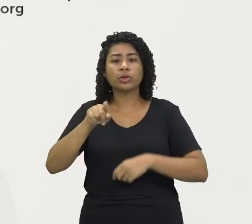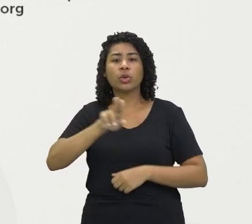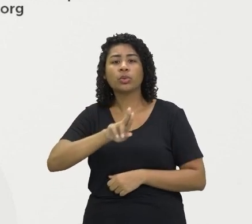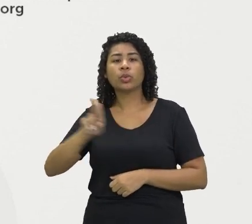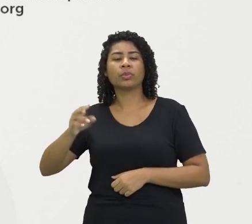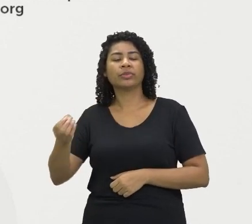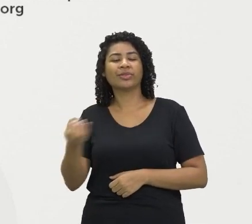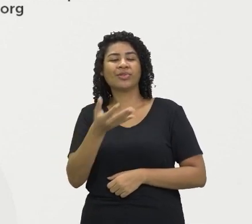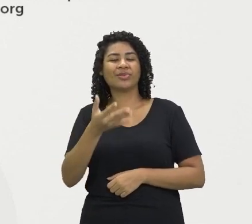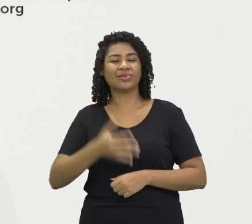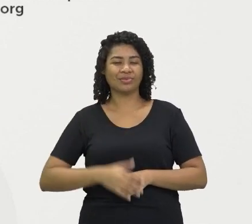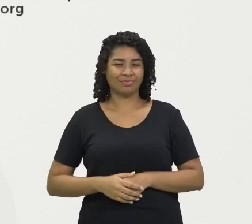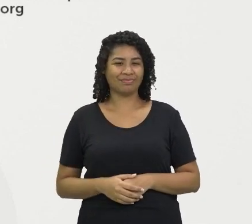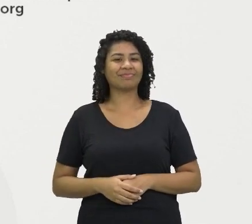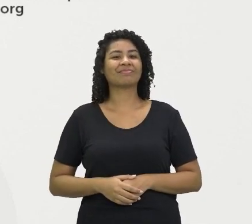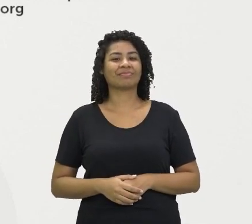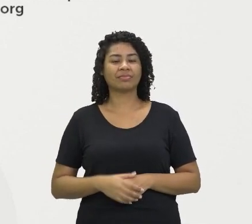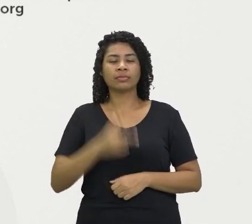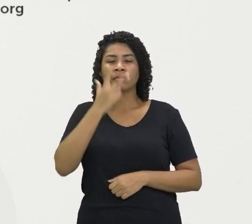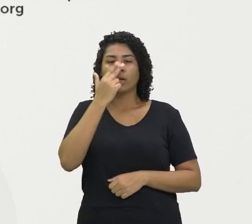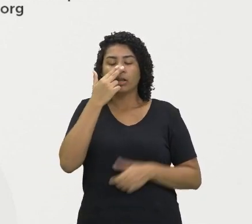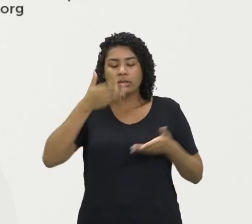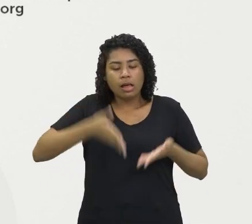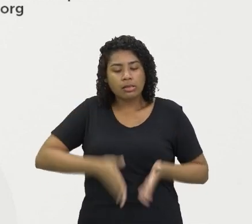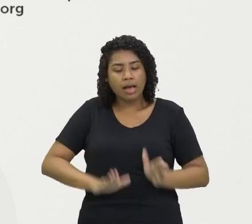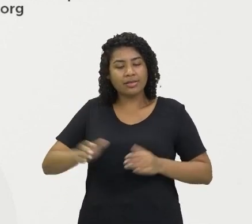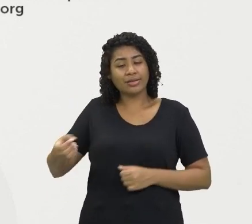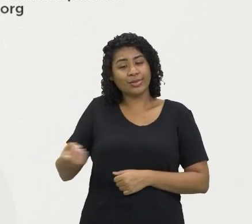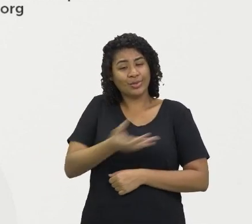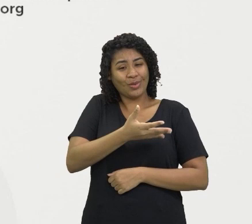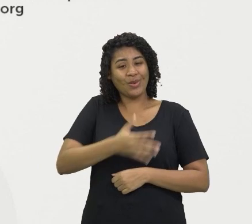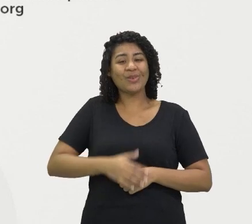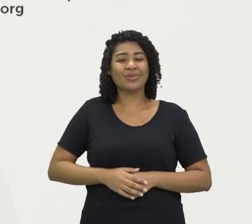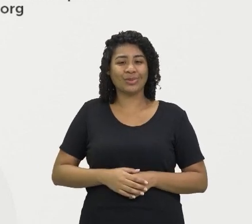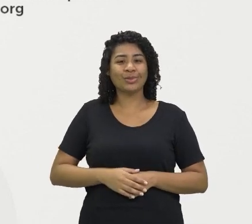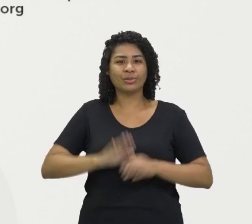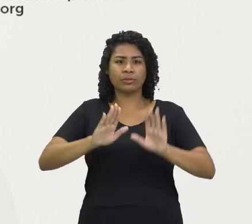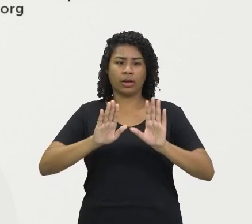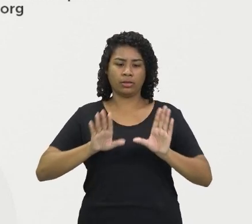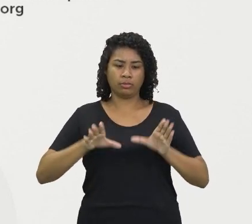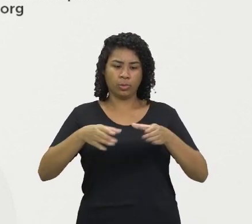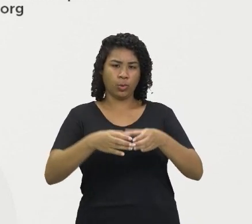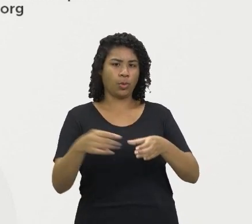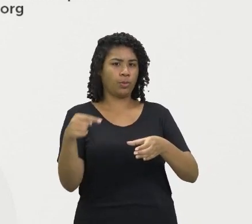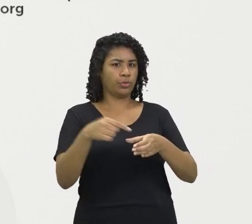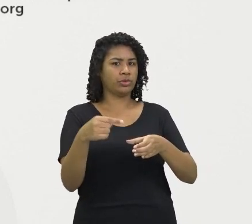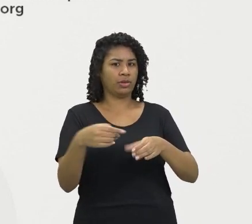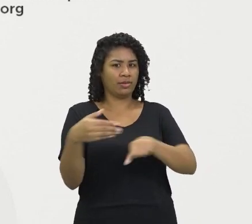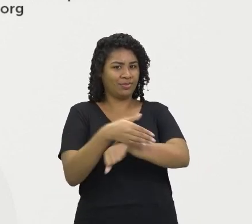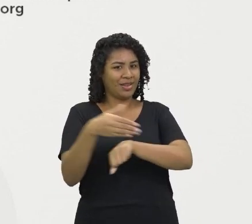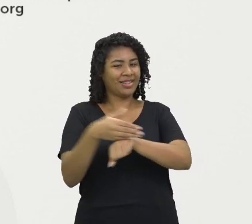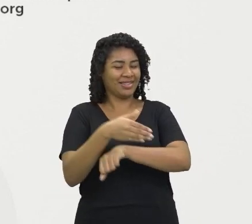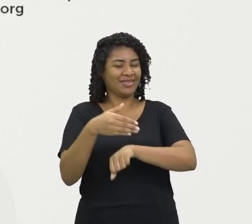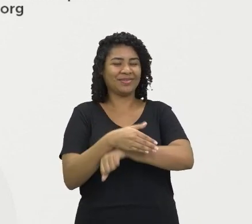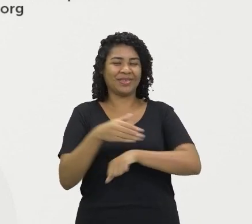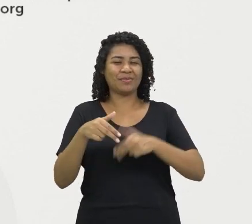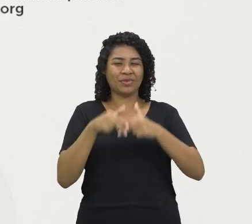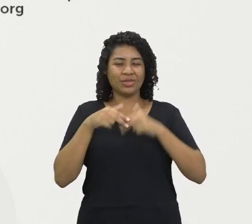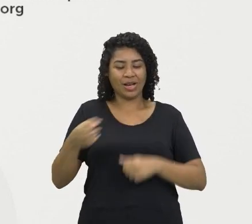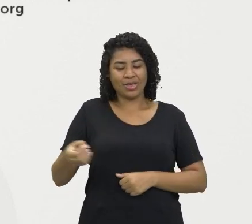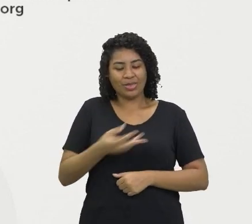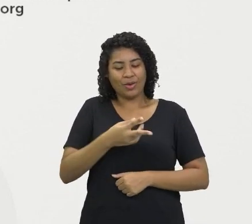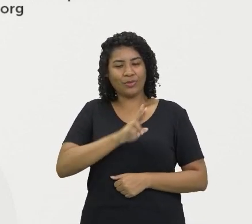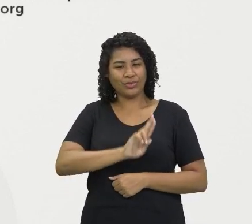nome. Ela renasce diante daquela comunidade,